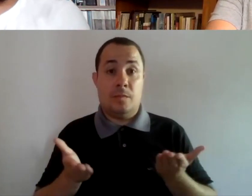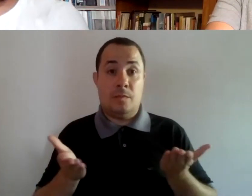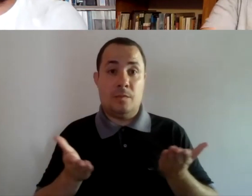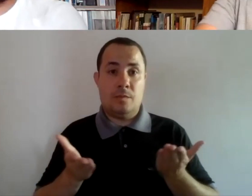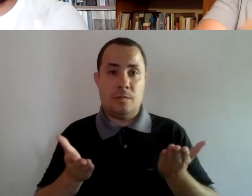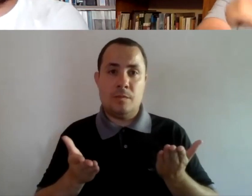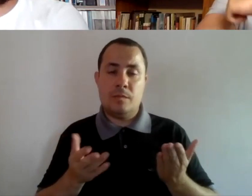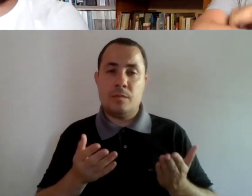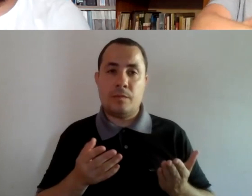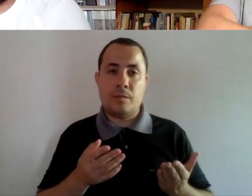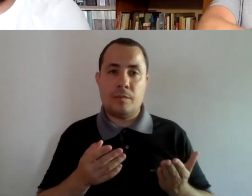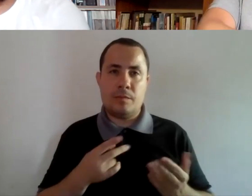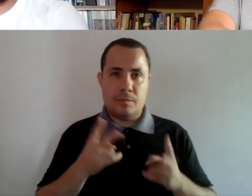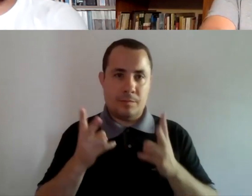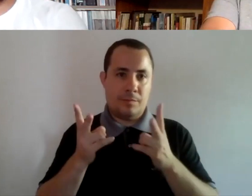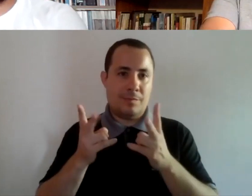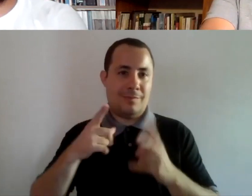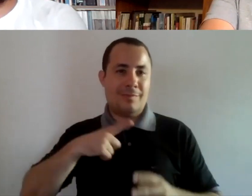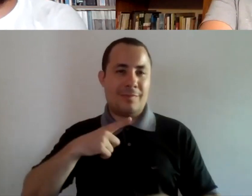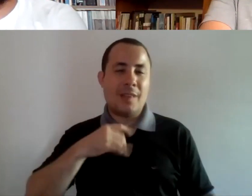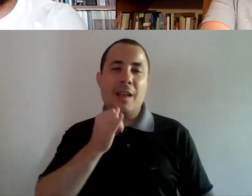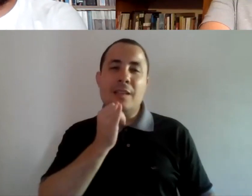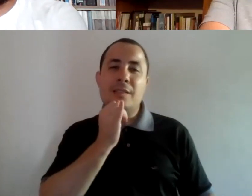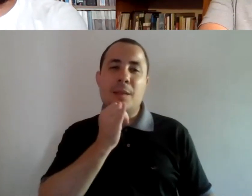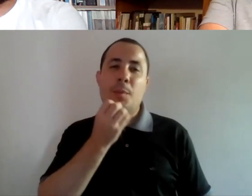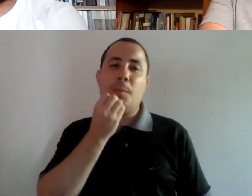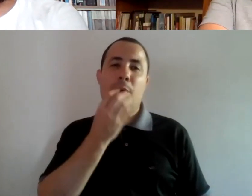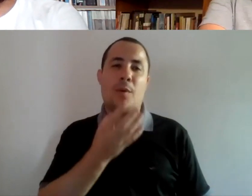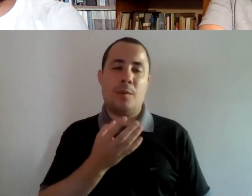bom exemplo aí, vários exemplos, né?